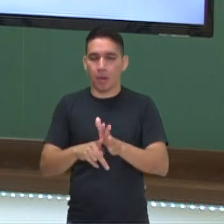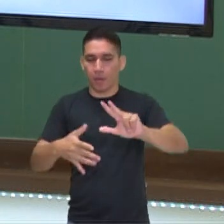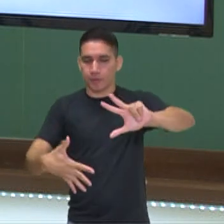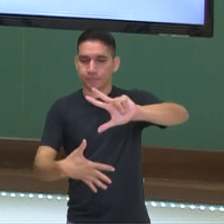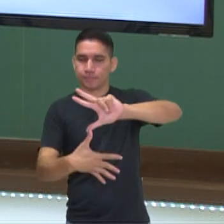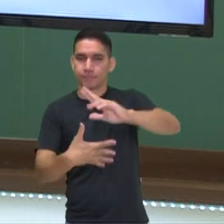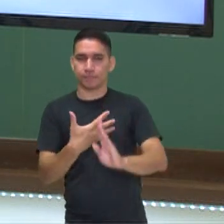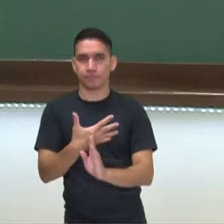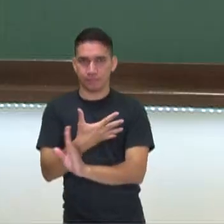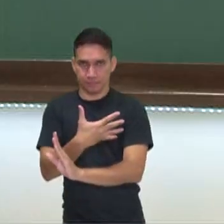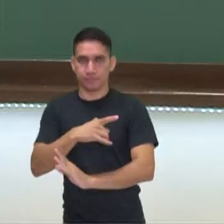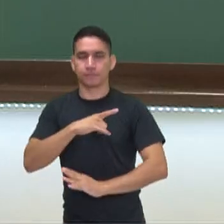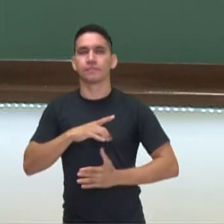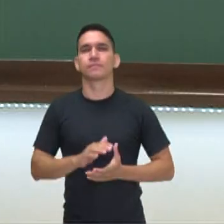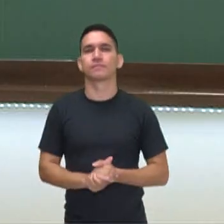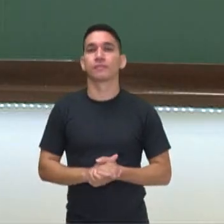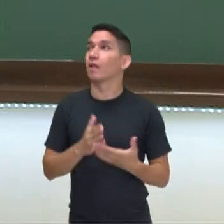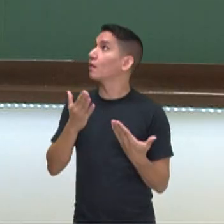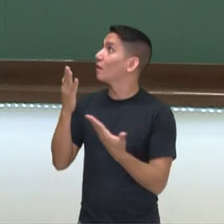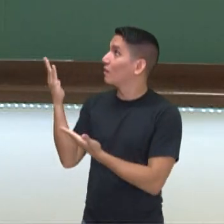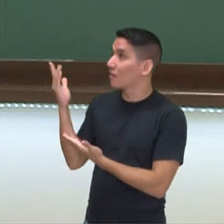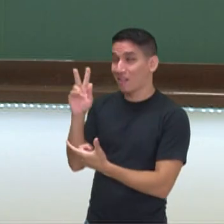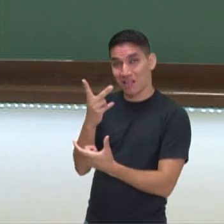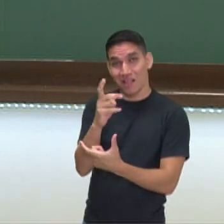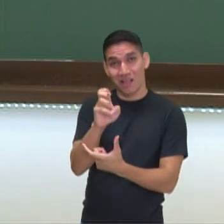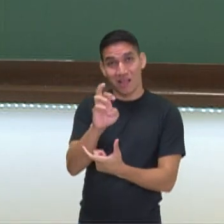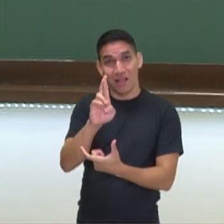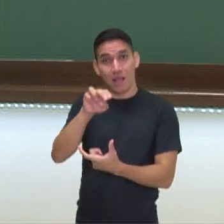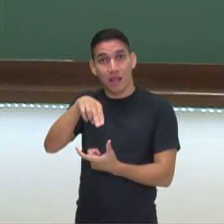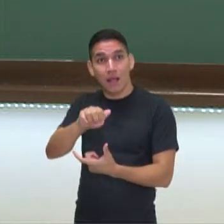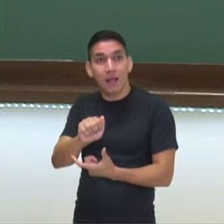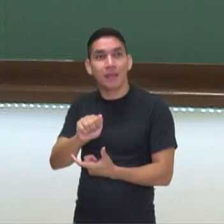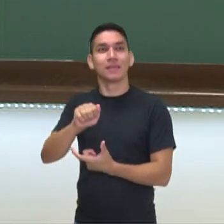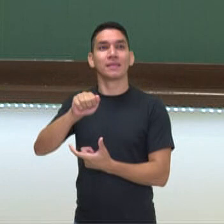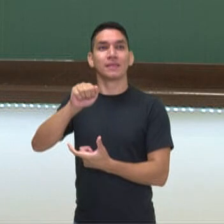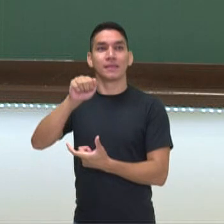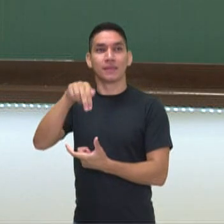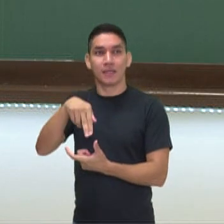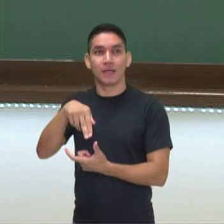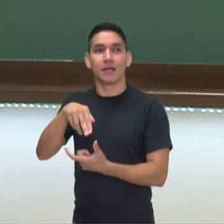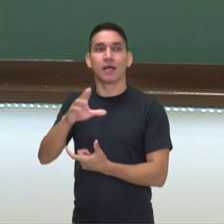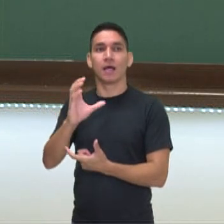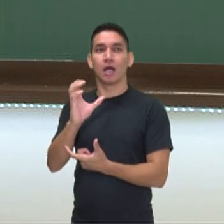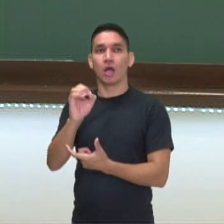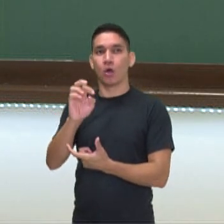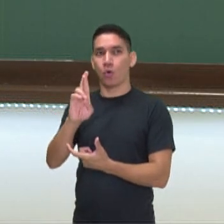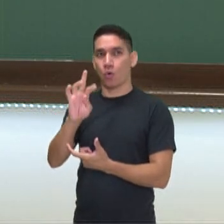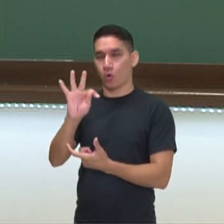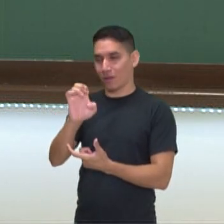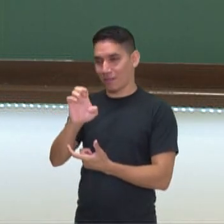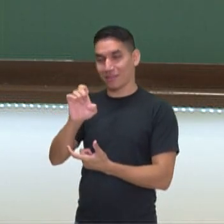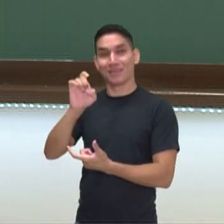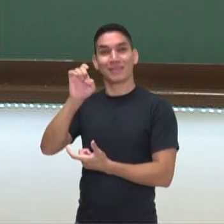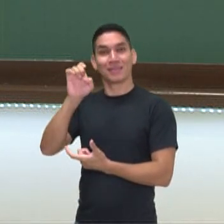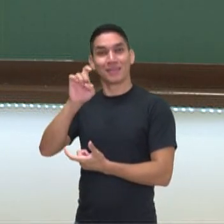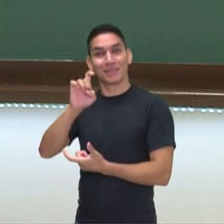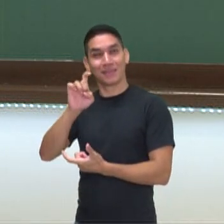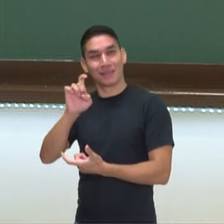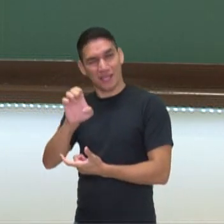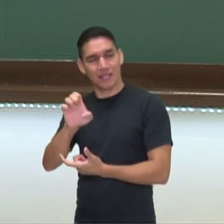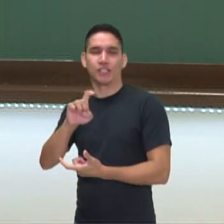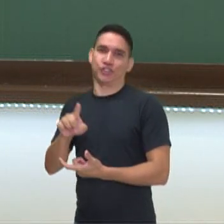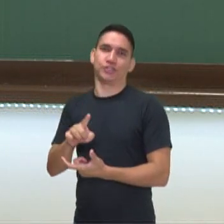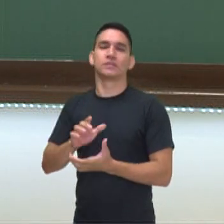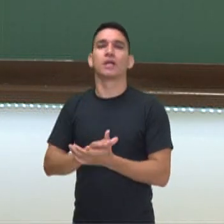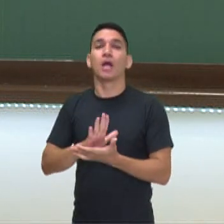Espanhola. Aqui o Hernán Cortés, apresento para vocês o colonizador espanhol Hernán Cortés, que no começo